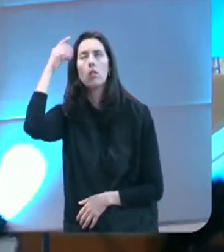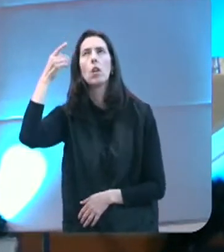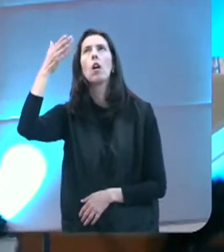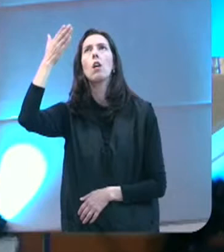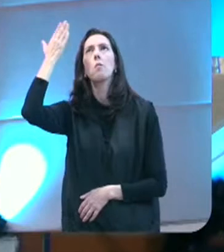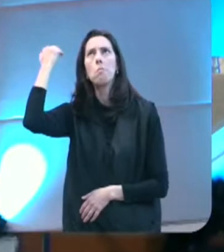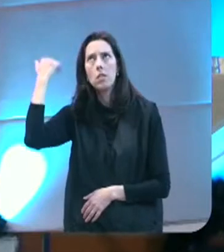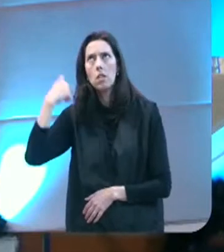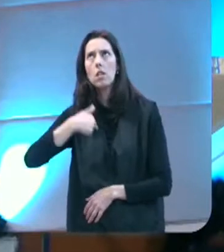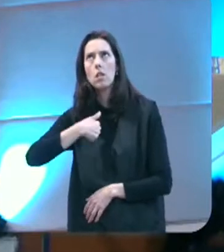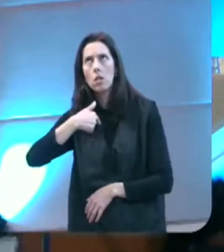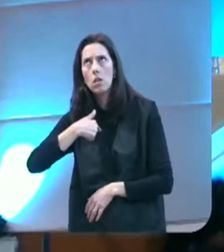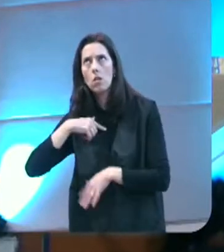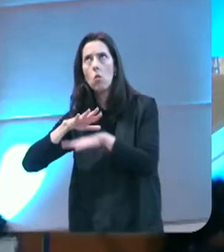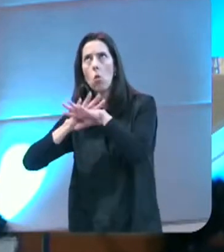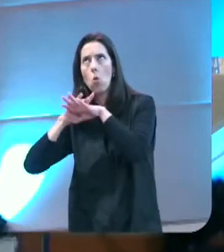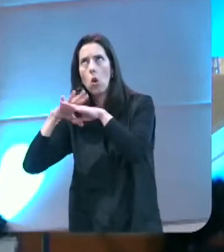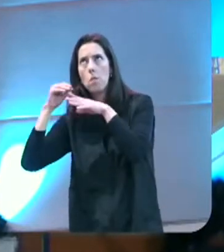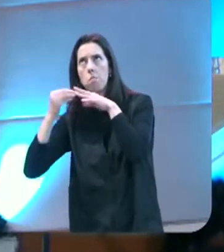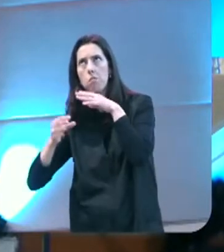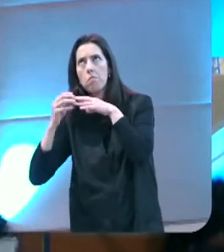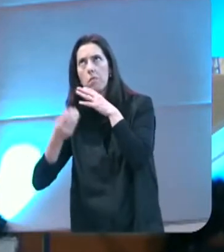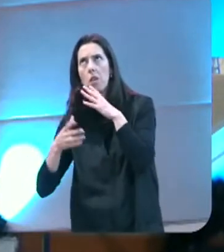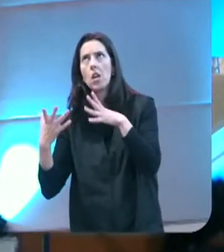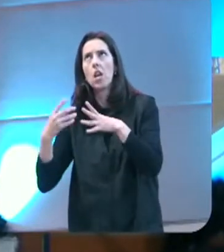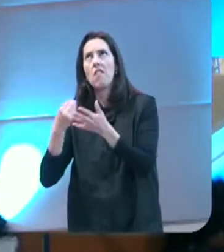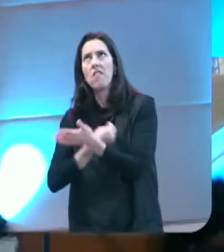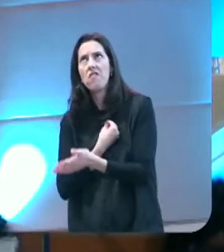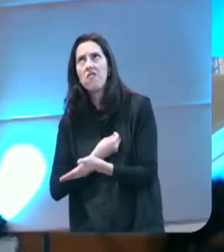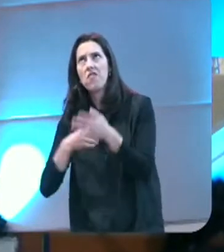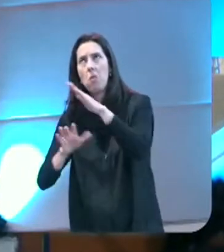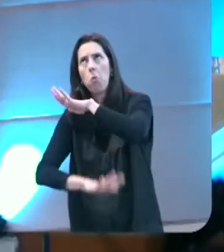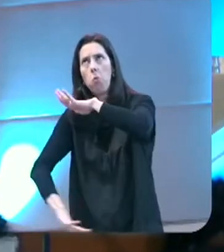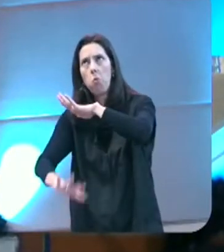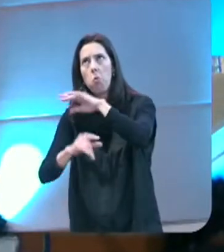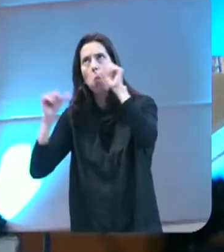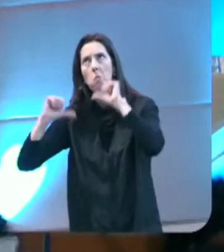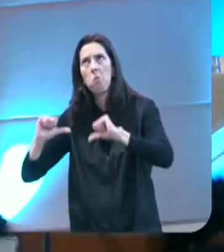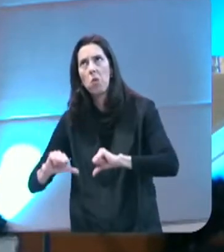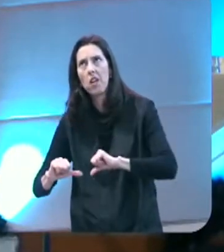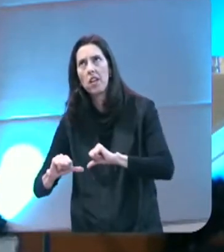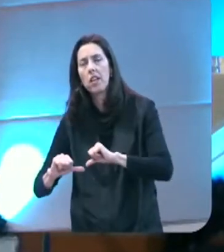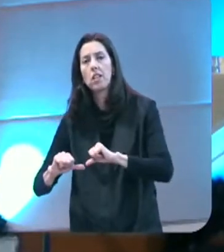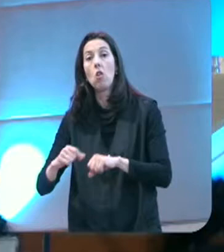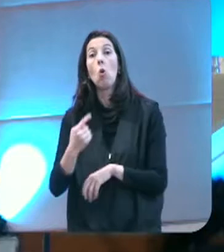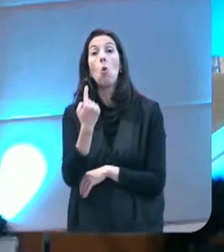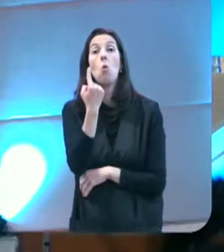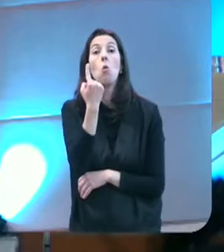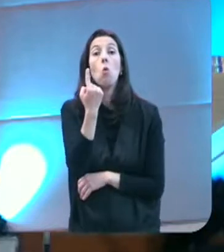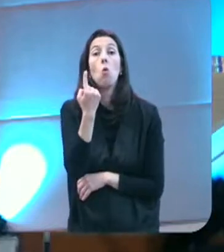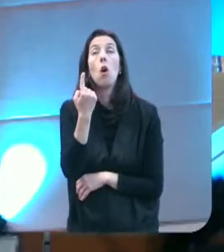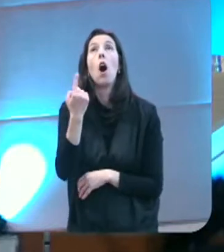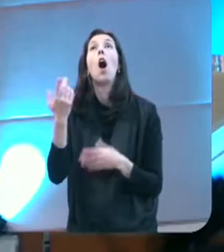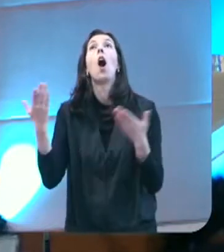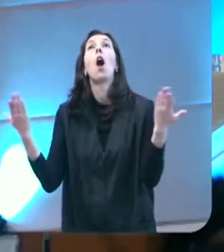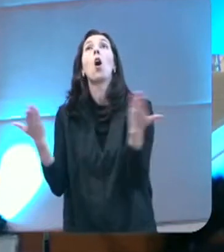estava e o que aconteceu com ele após o milagre. Um teve consciência do grande amor